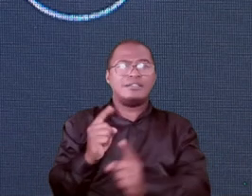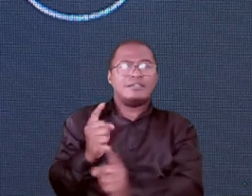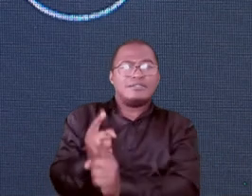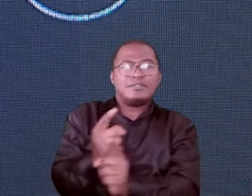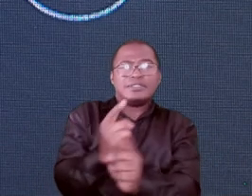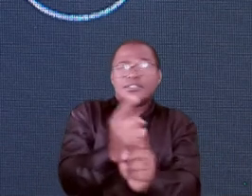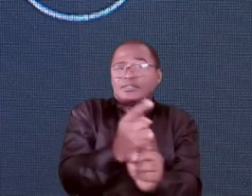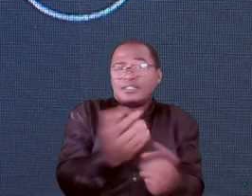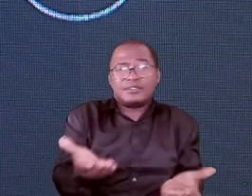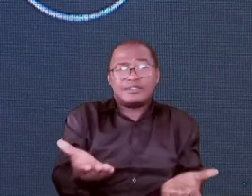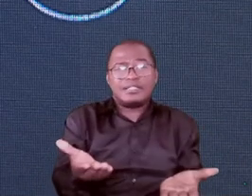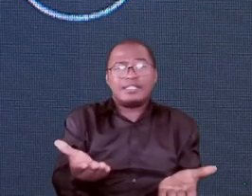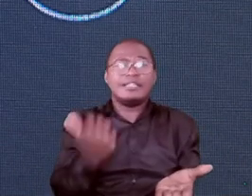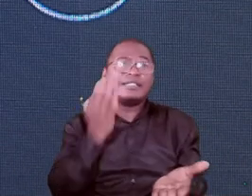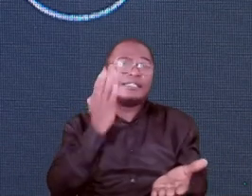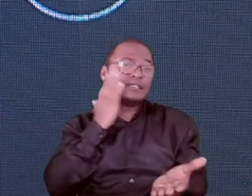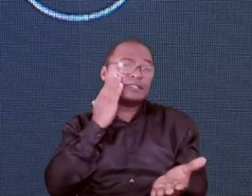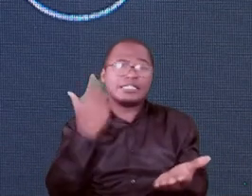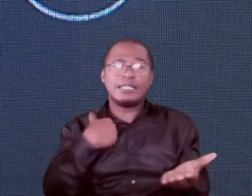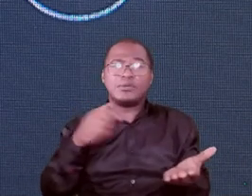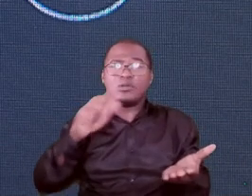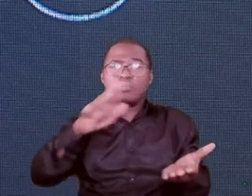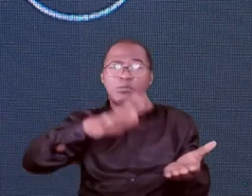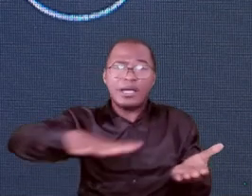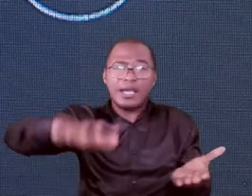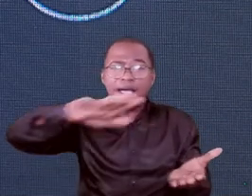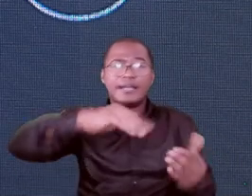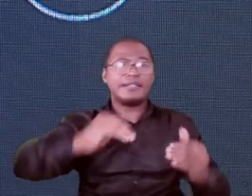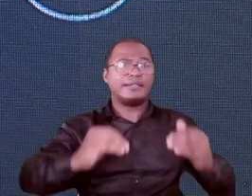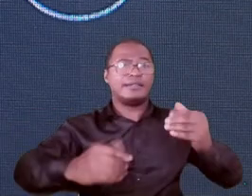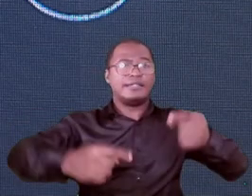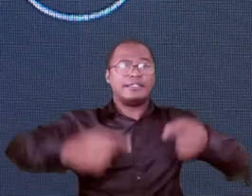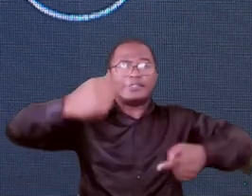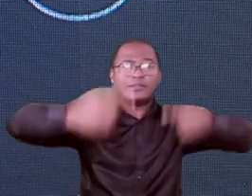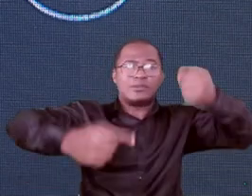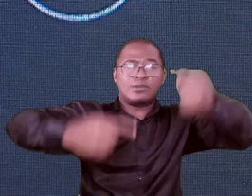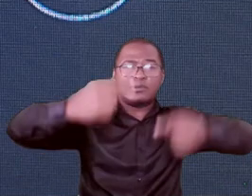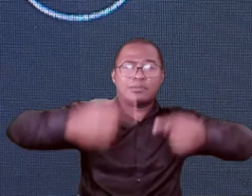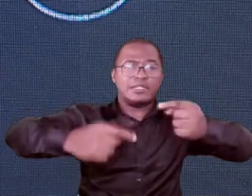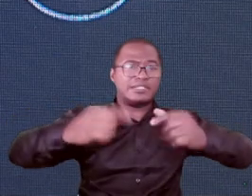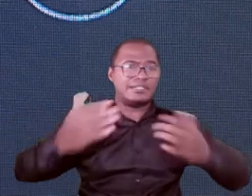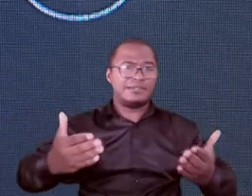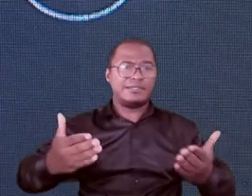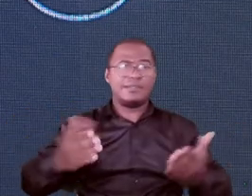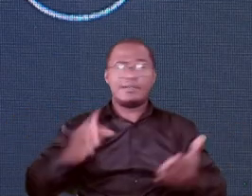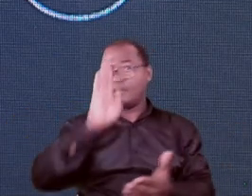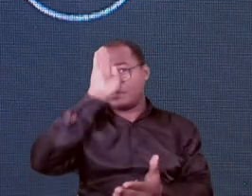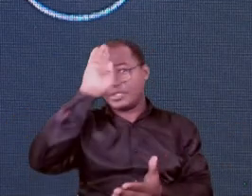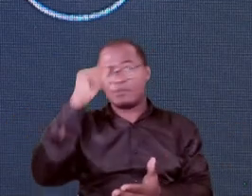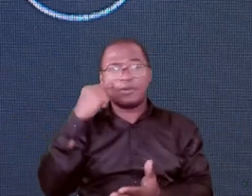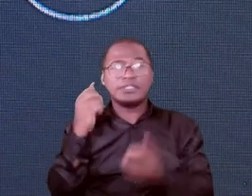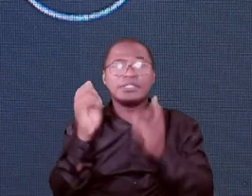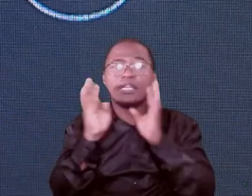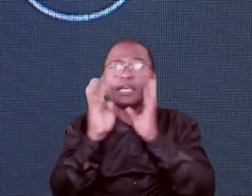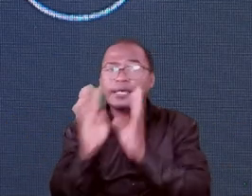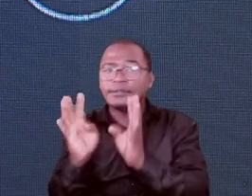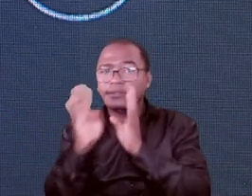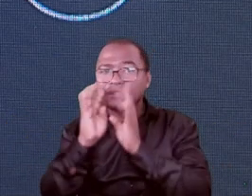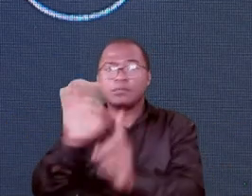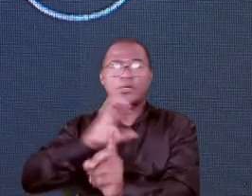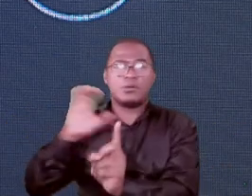de parceiros então eu acho que é mais a voz do cliente é o que fala a